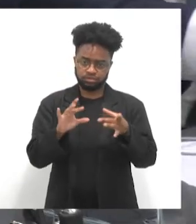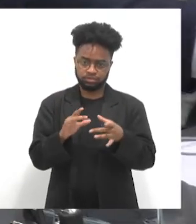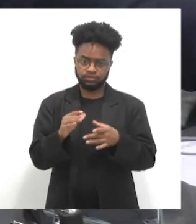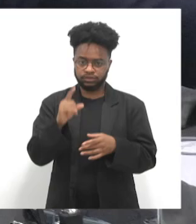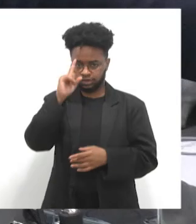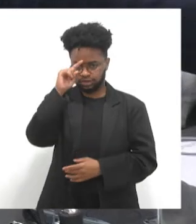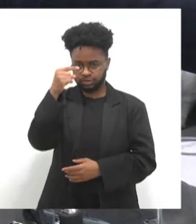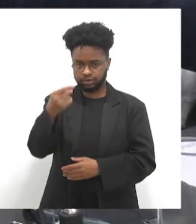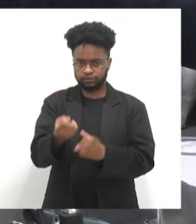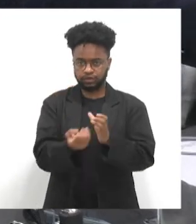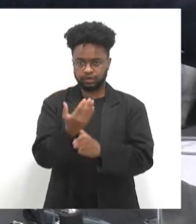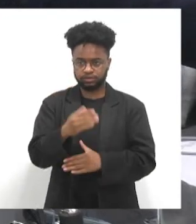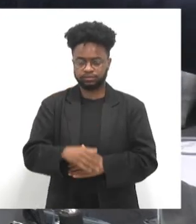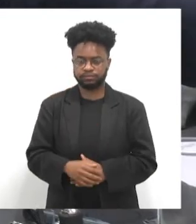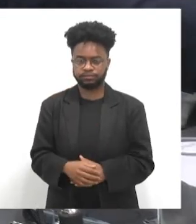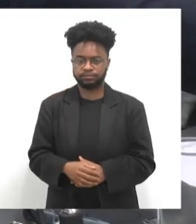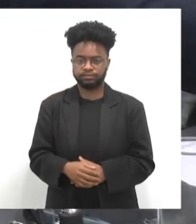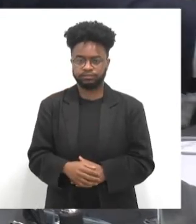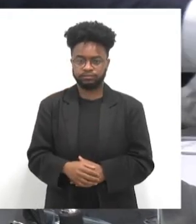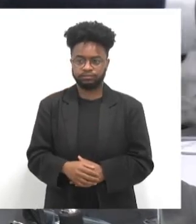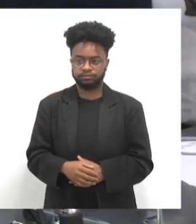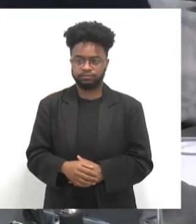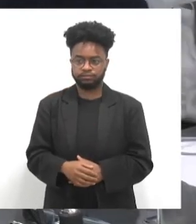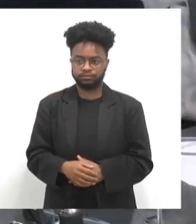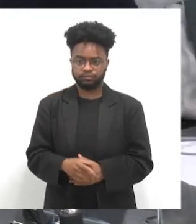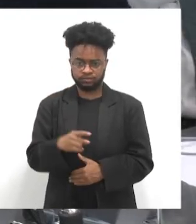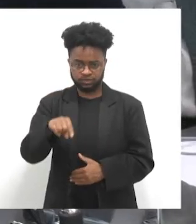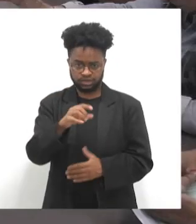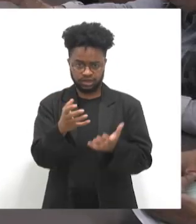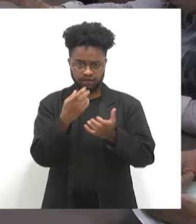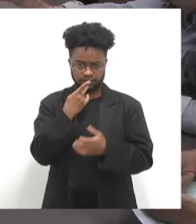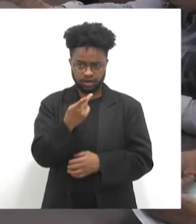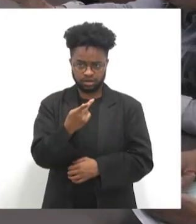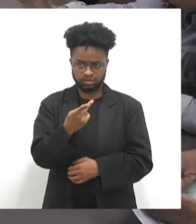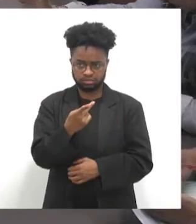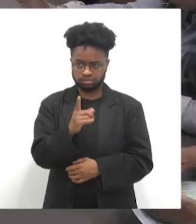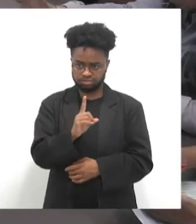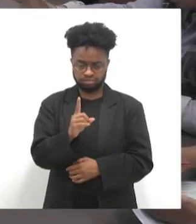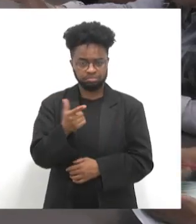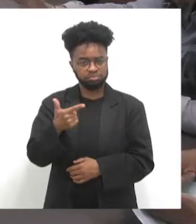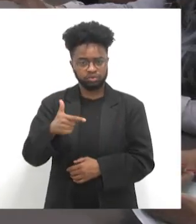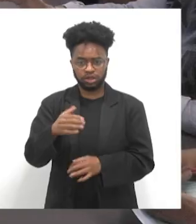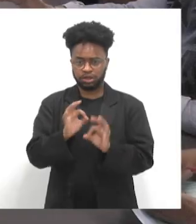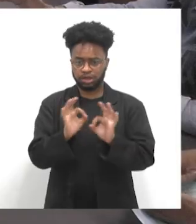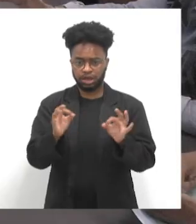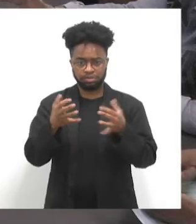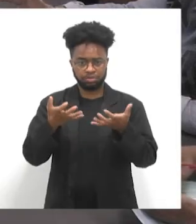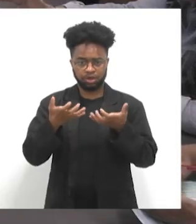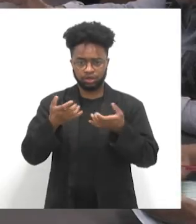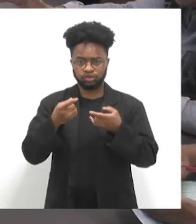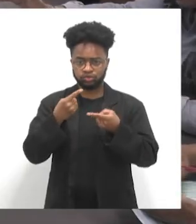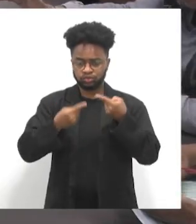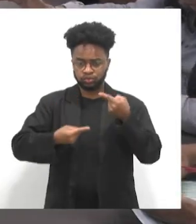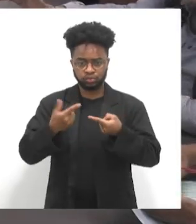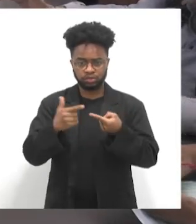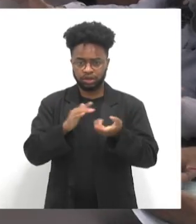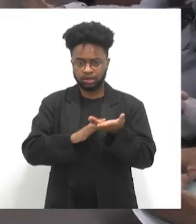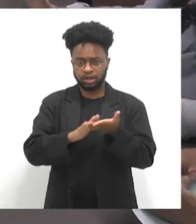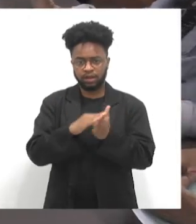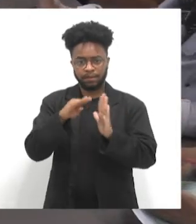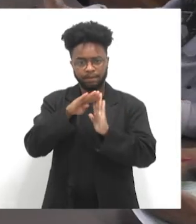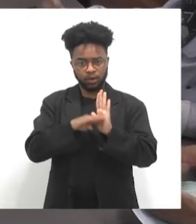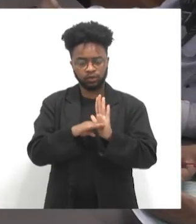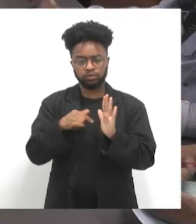semana que vem. Bem, algum colega quer fazer uso da palavra? Não havendo quem queira fazer uso da palavra, não havendo mais assuntos na